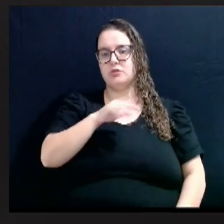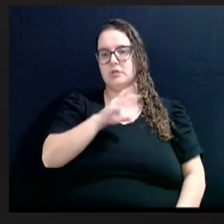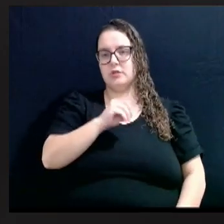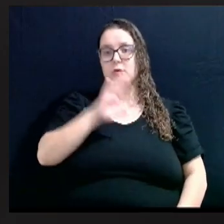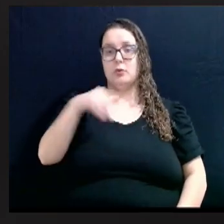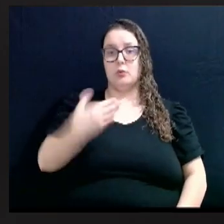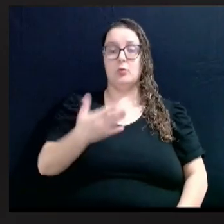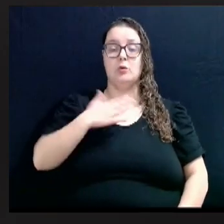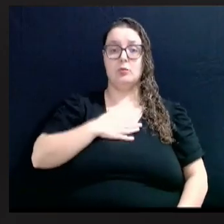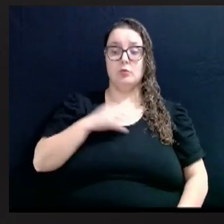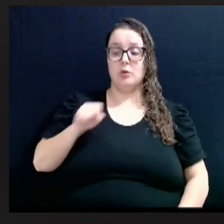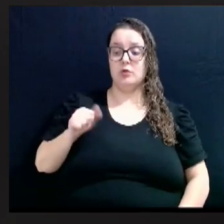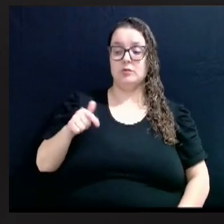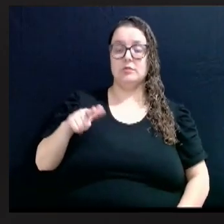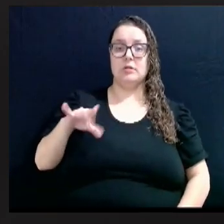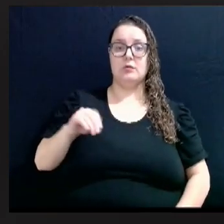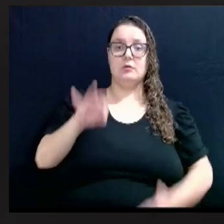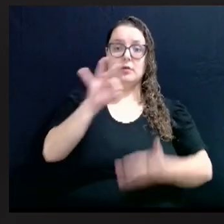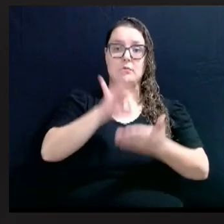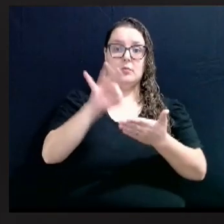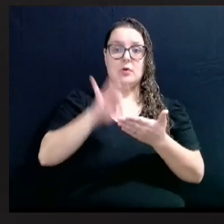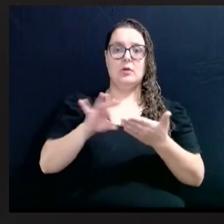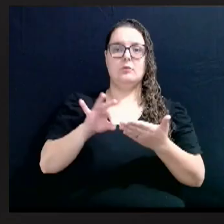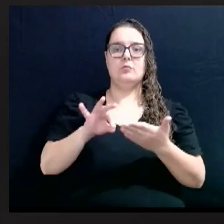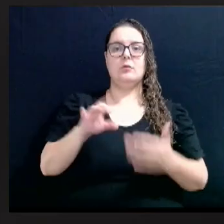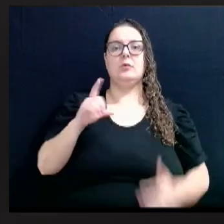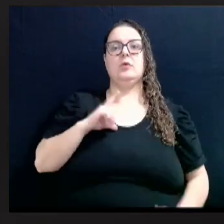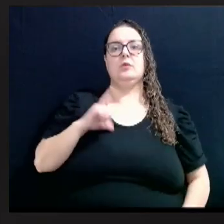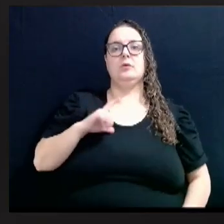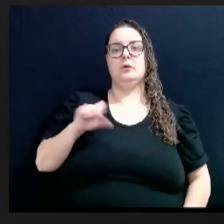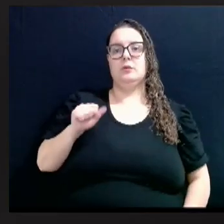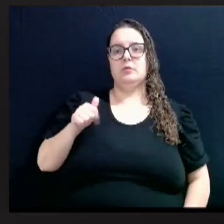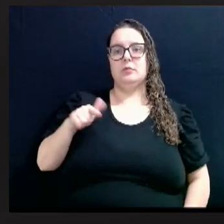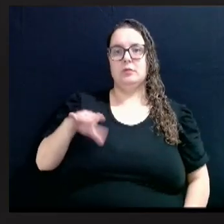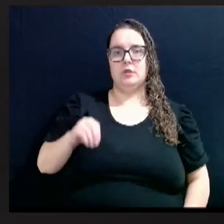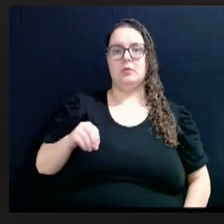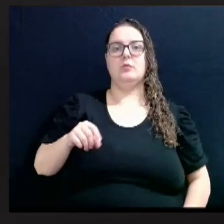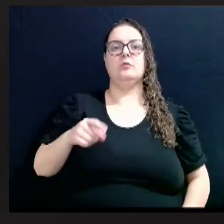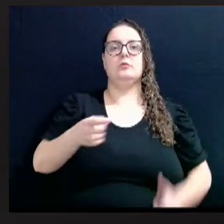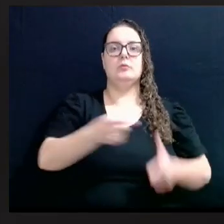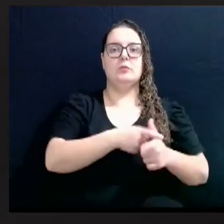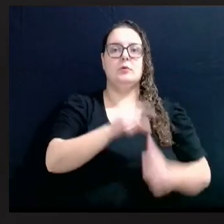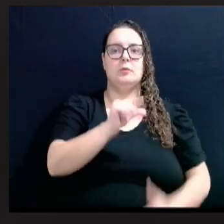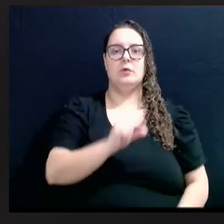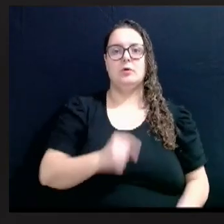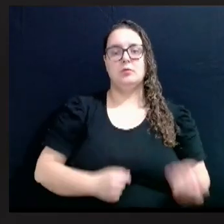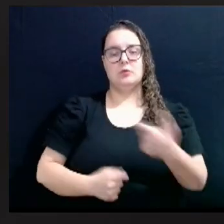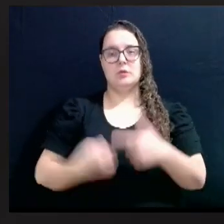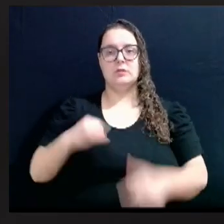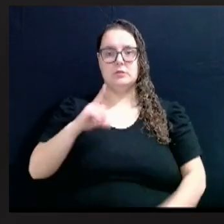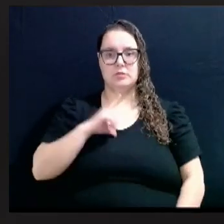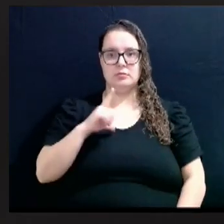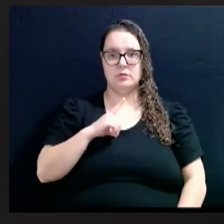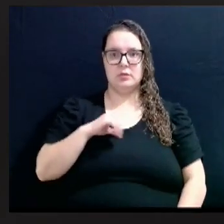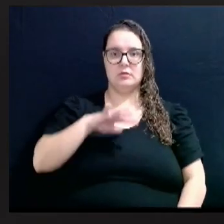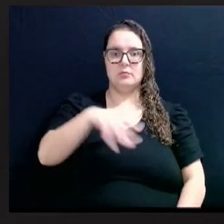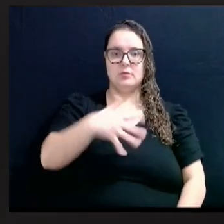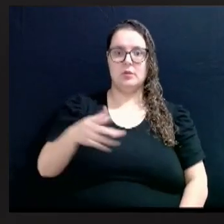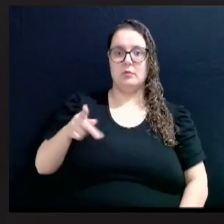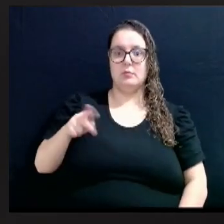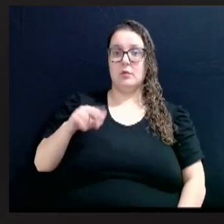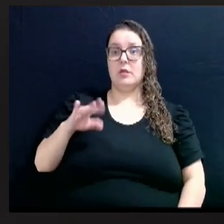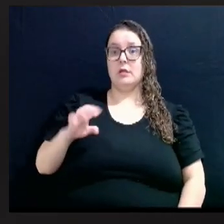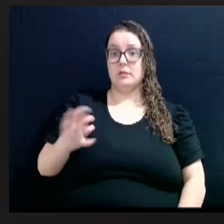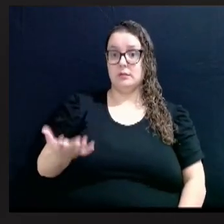ser corrigido, eu tenho um saldo devedor menor do que se eu estivesse na tabela price. Então,